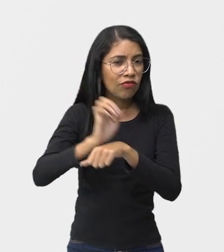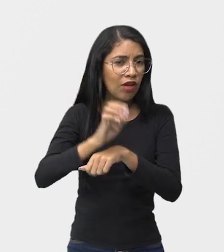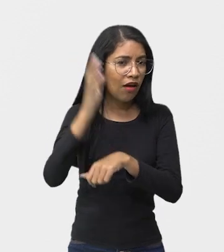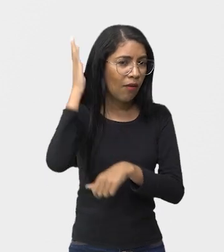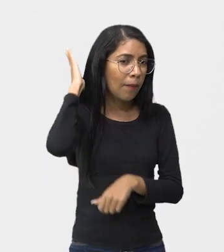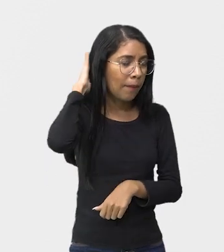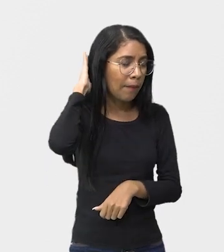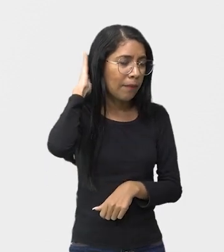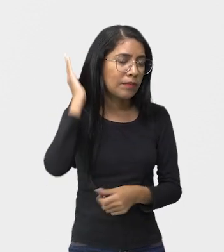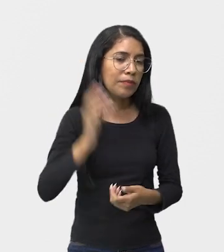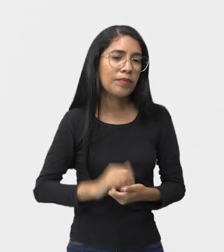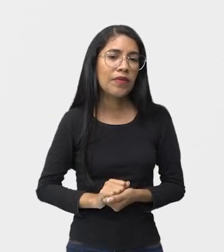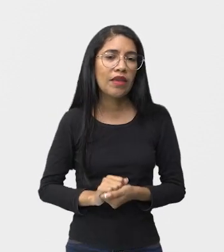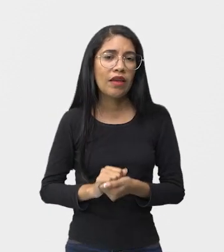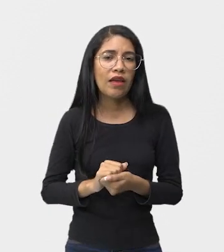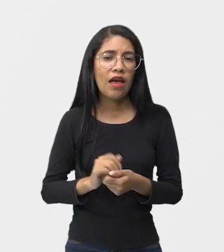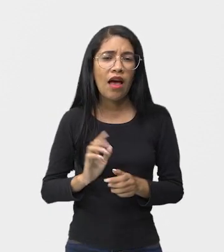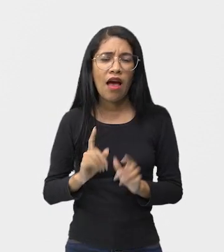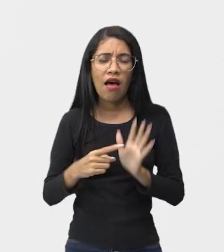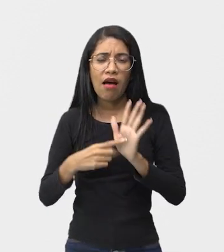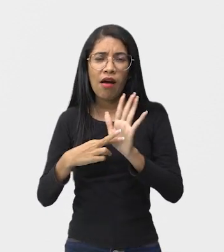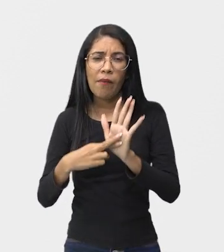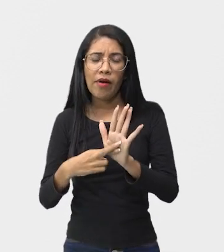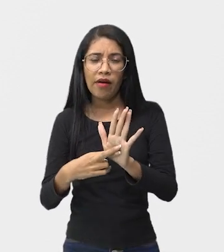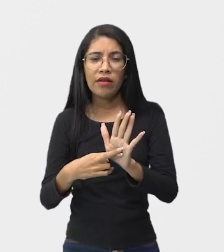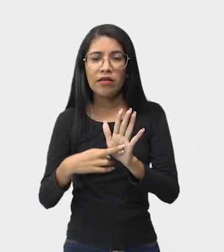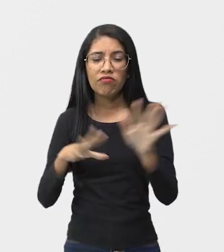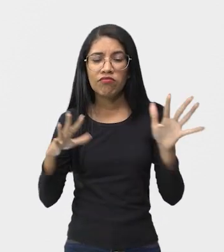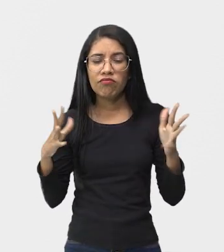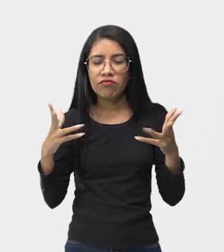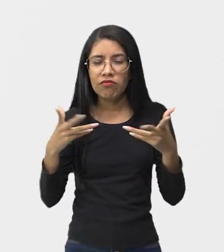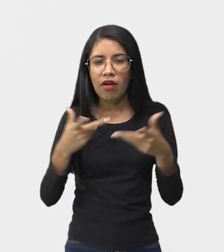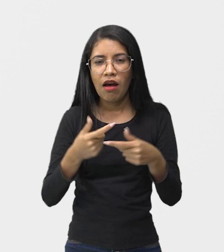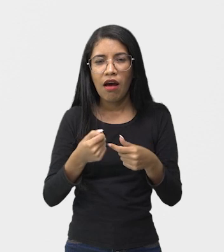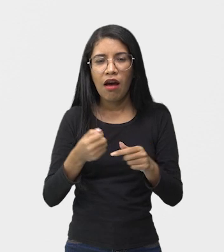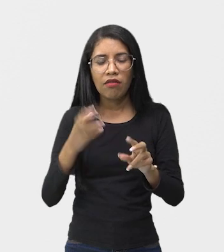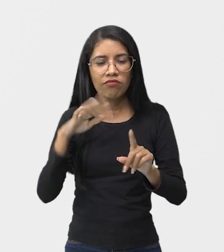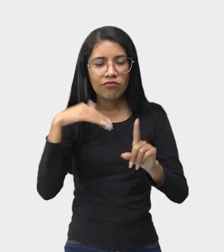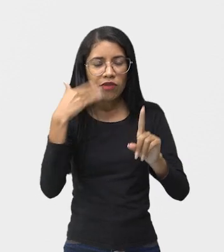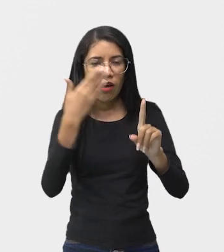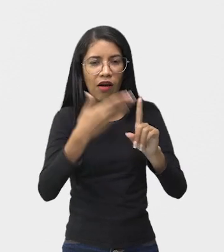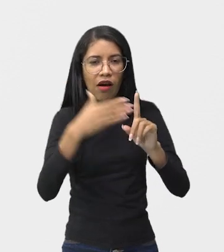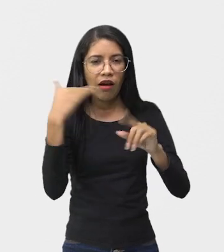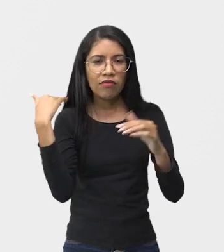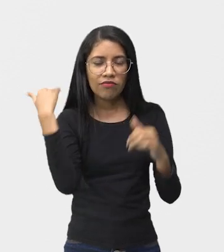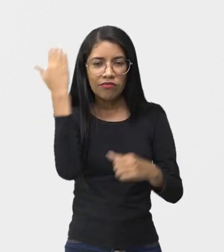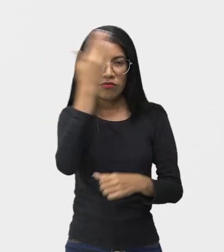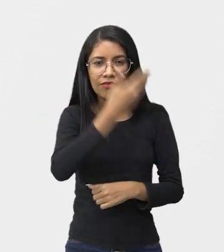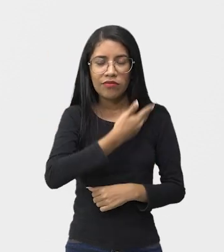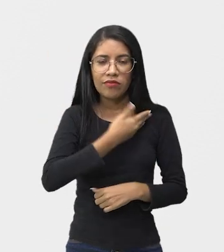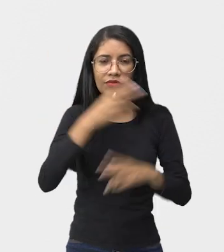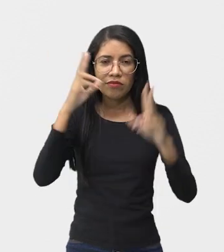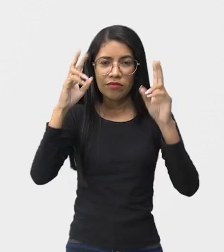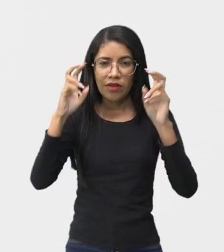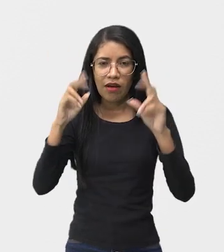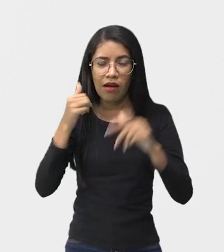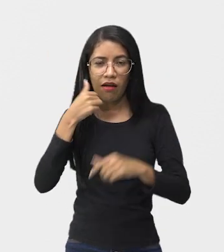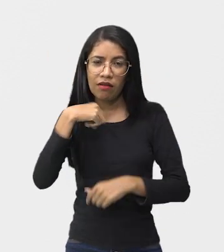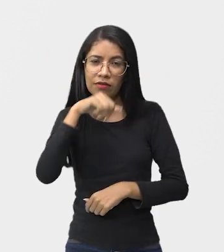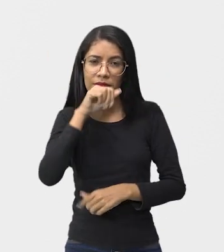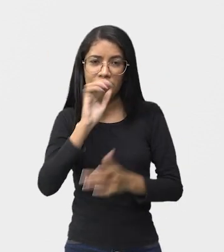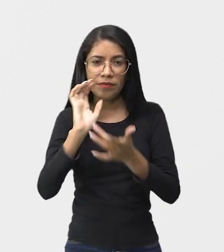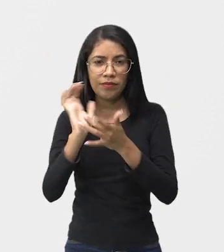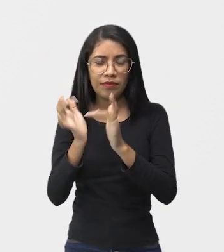Pará. Ato representado por um grandioso espetáculo em homenagem a Nossa Senhora de Nazaré, a mãe